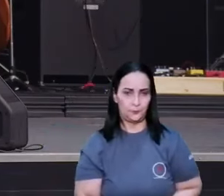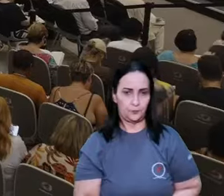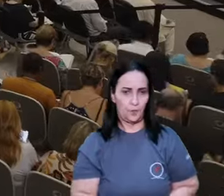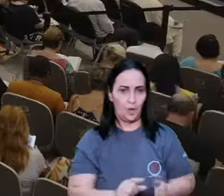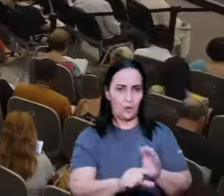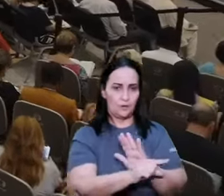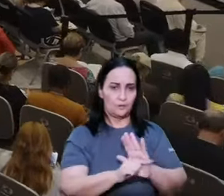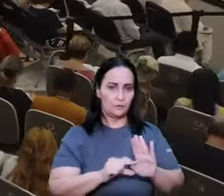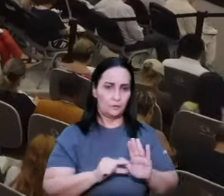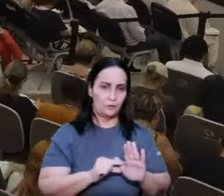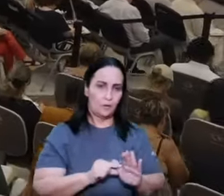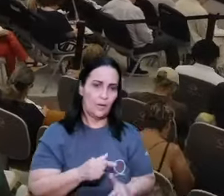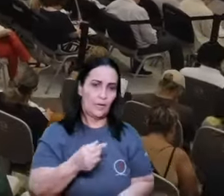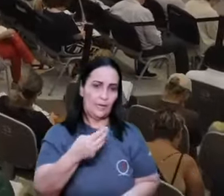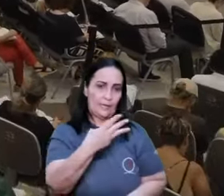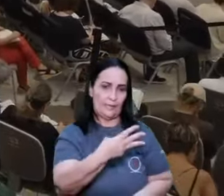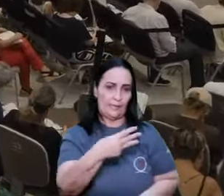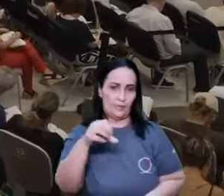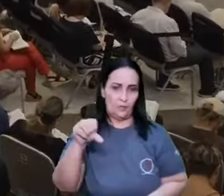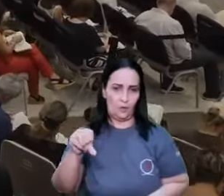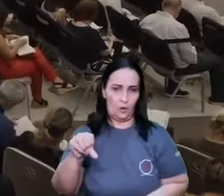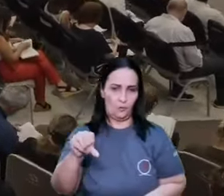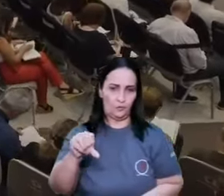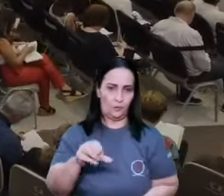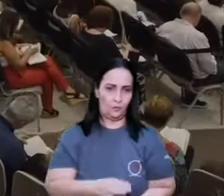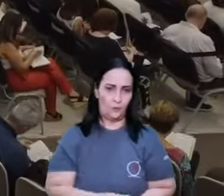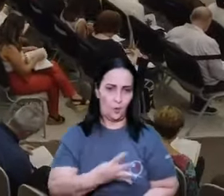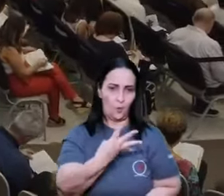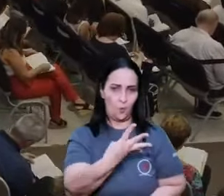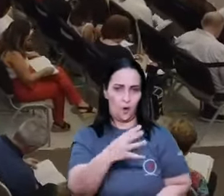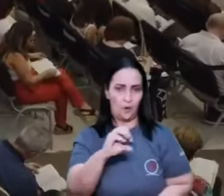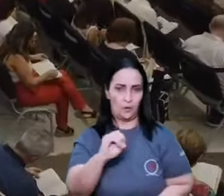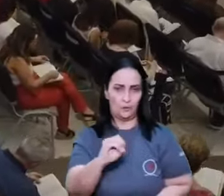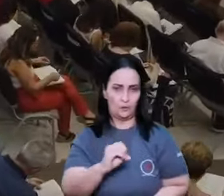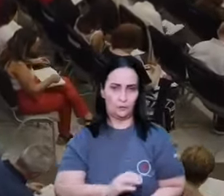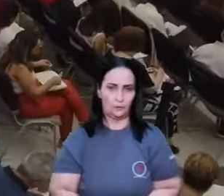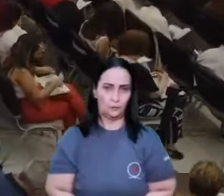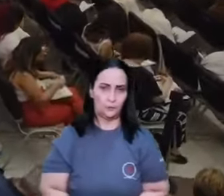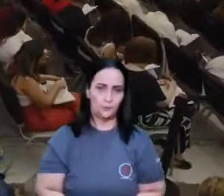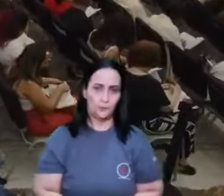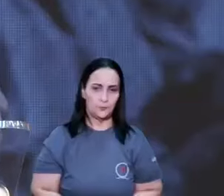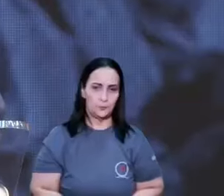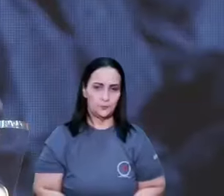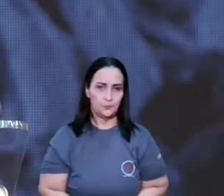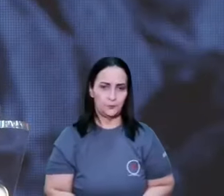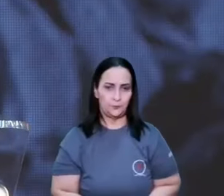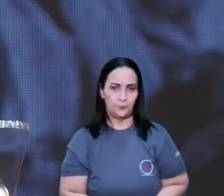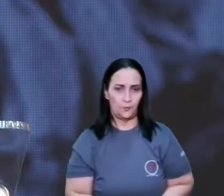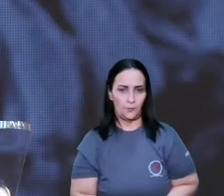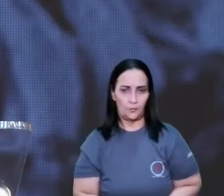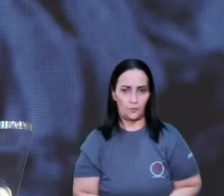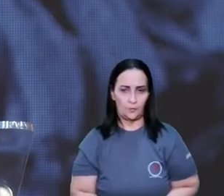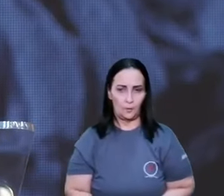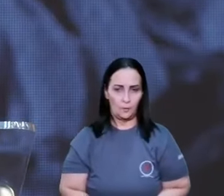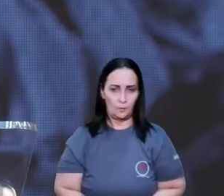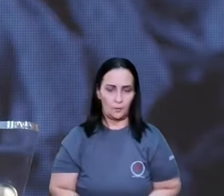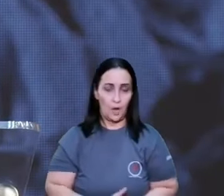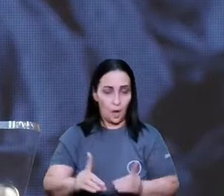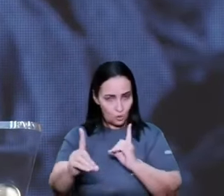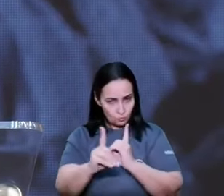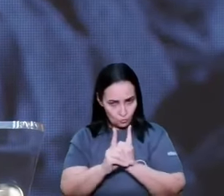Versículos 39 e o 40 se você achou esse texto da